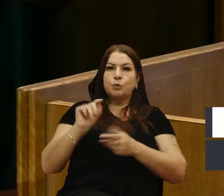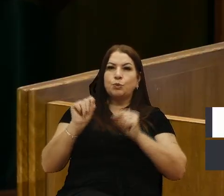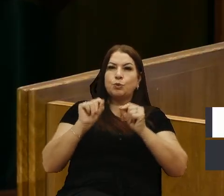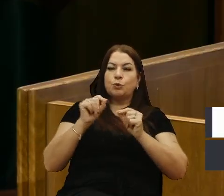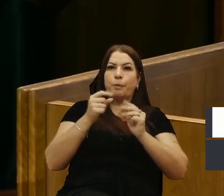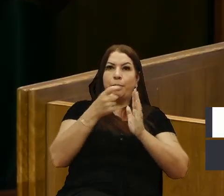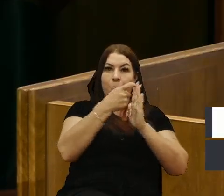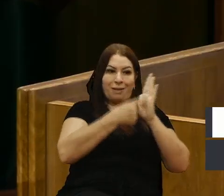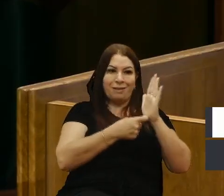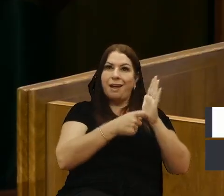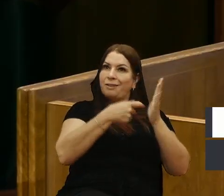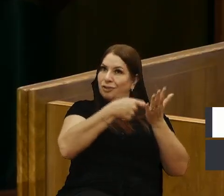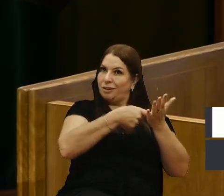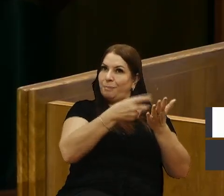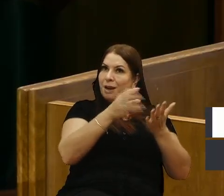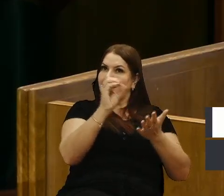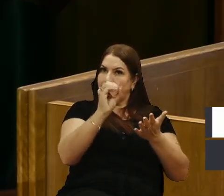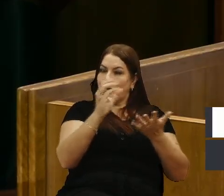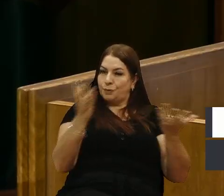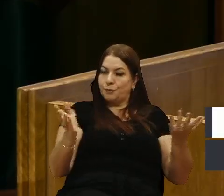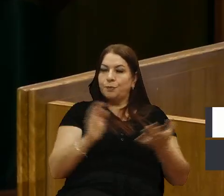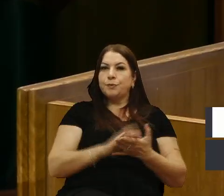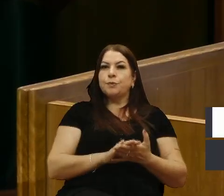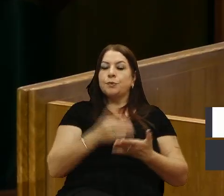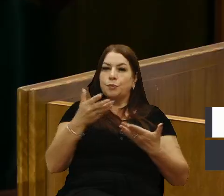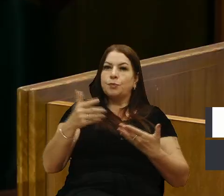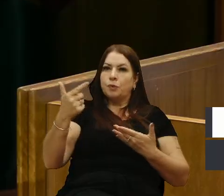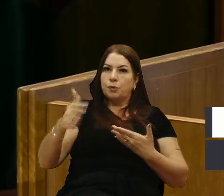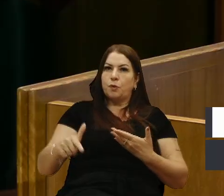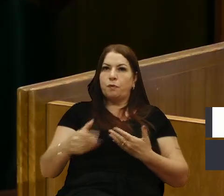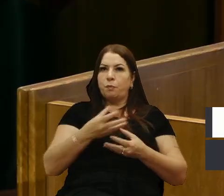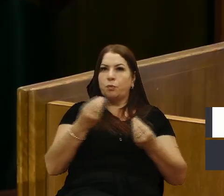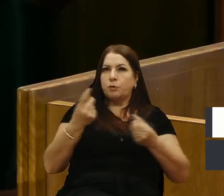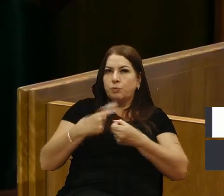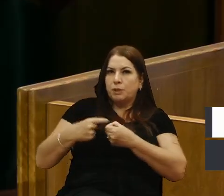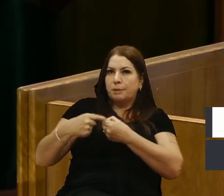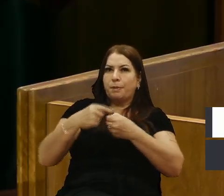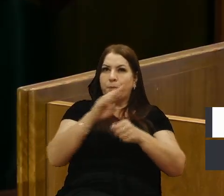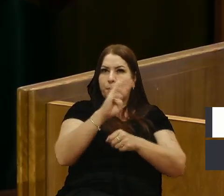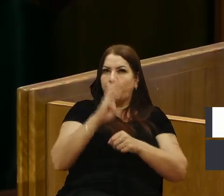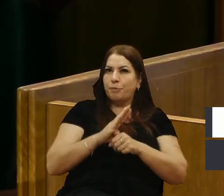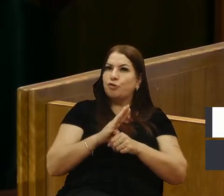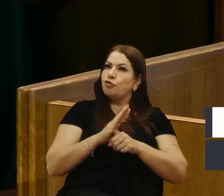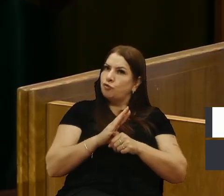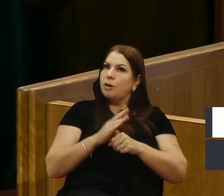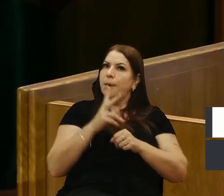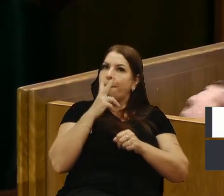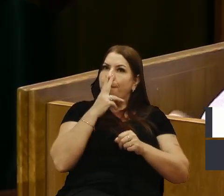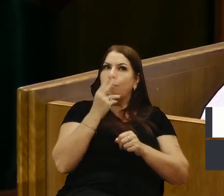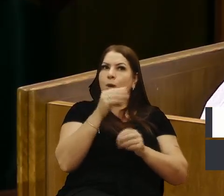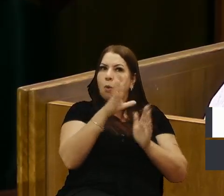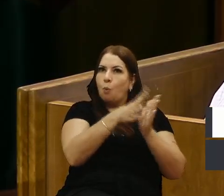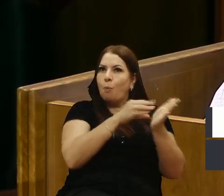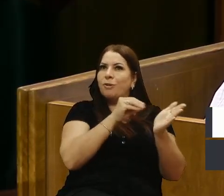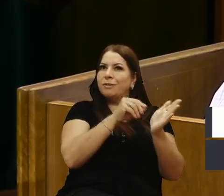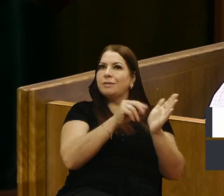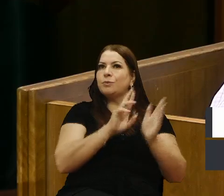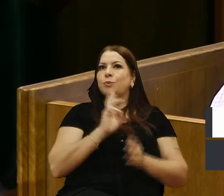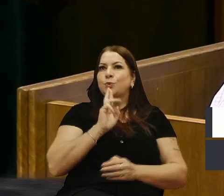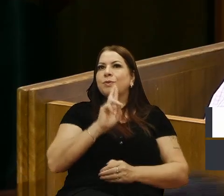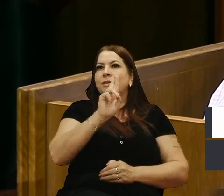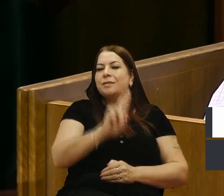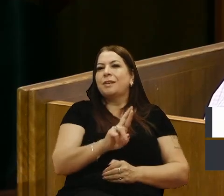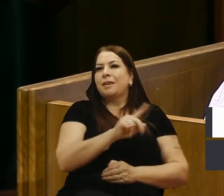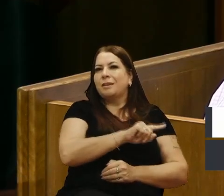tarifa zero. Hoje, mais de uma centena de municípios brasileiros já adotam esse modelo com resultados positivos